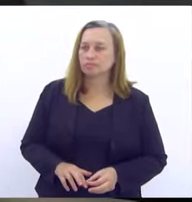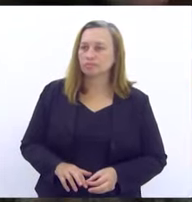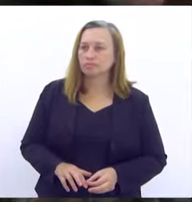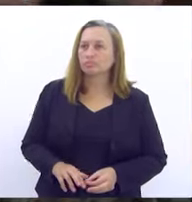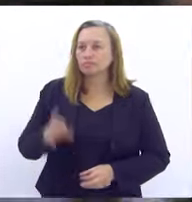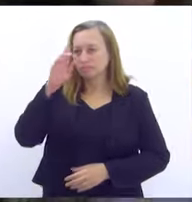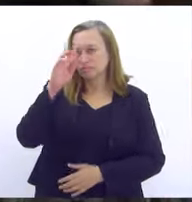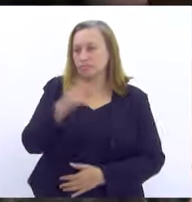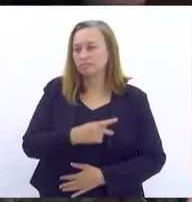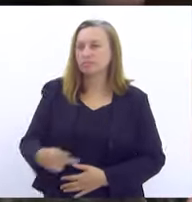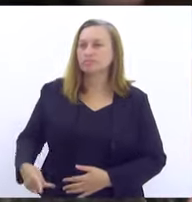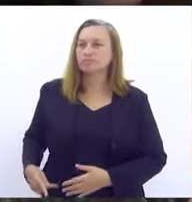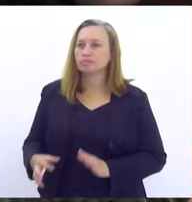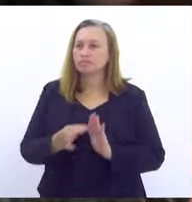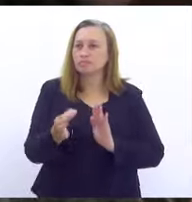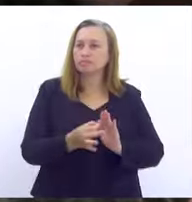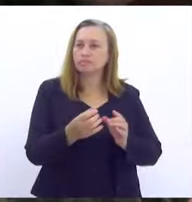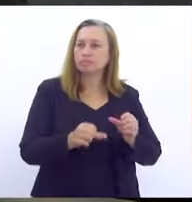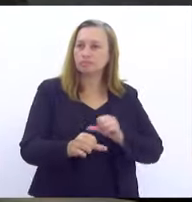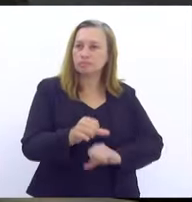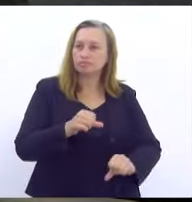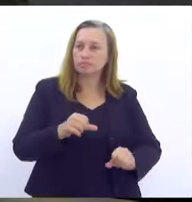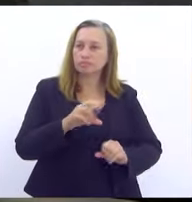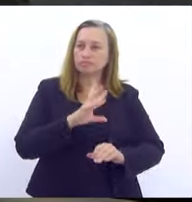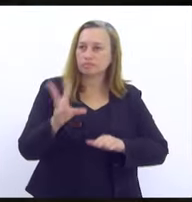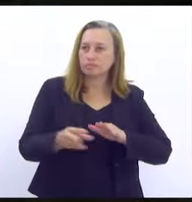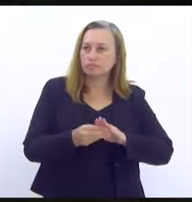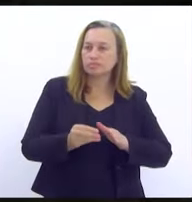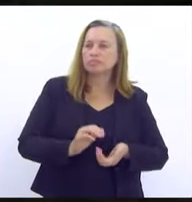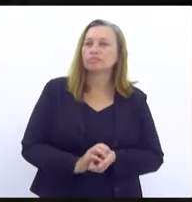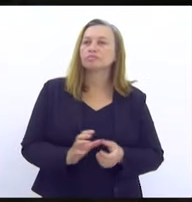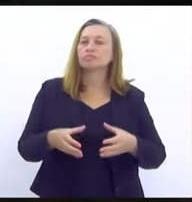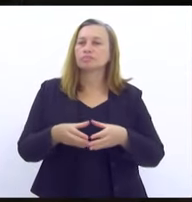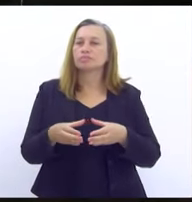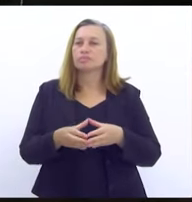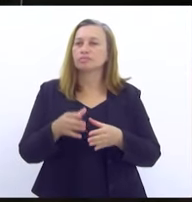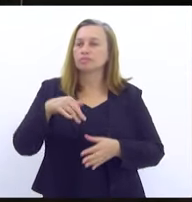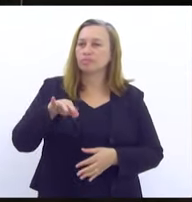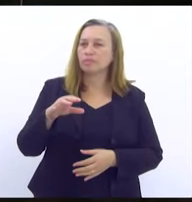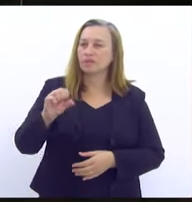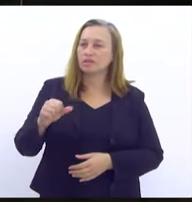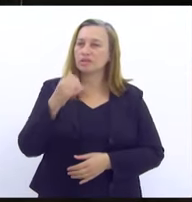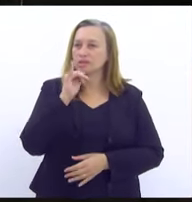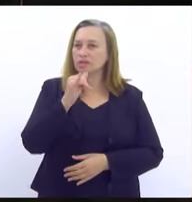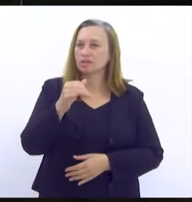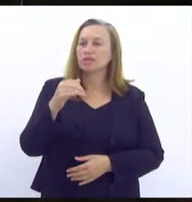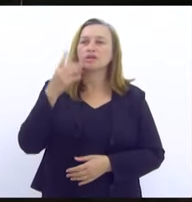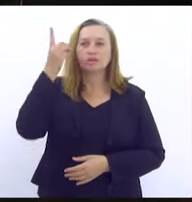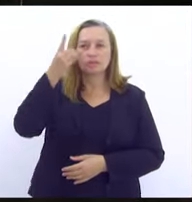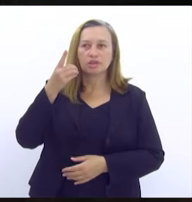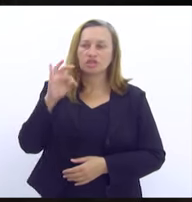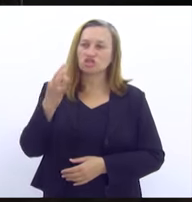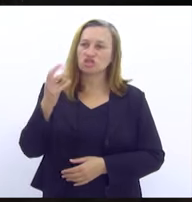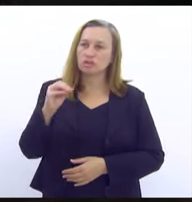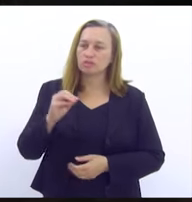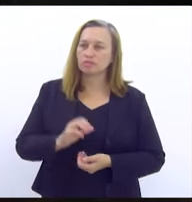Senhora Presidente, parecer é contrário às emendas. Pela Comissão de Minas e Energias, deputado Tiago Rangel.